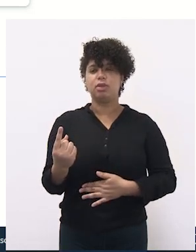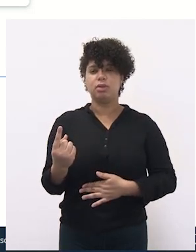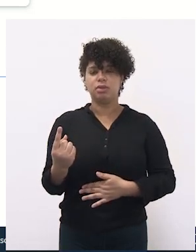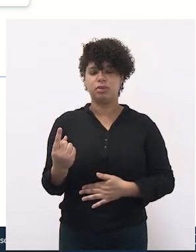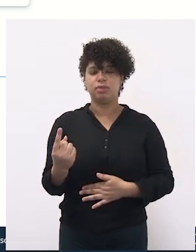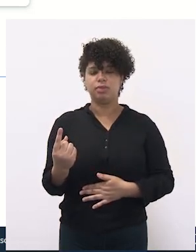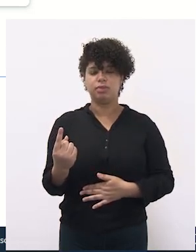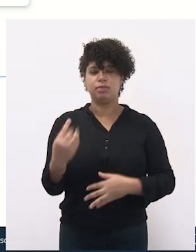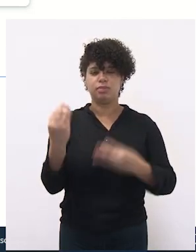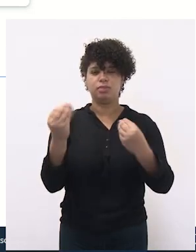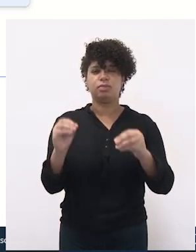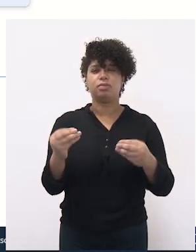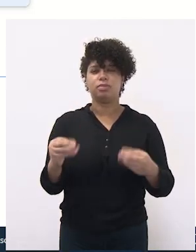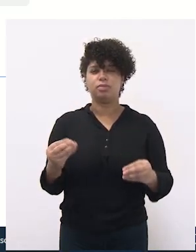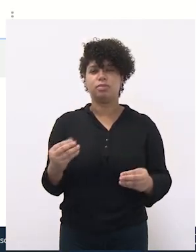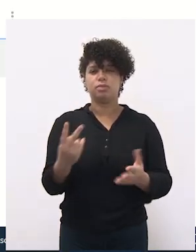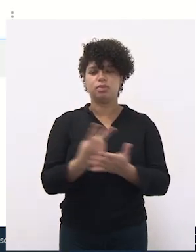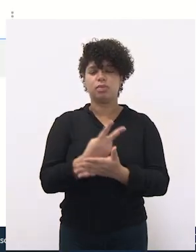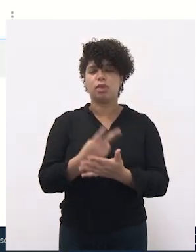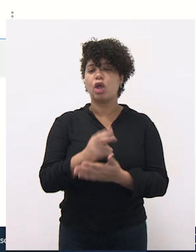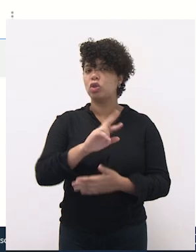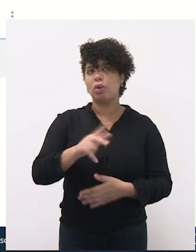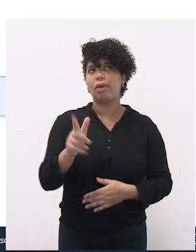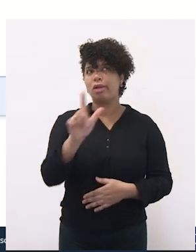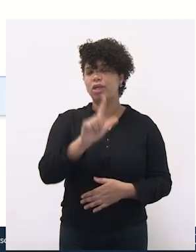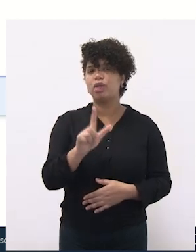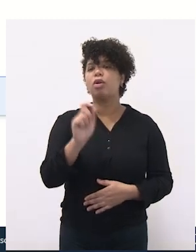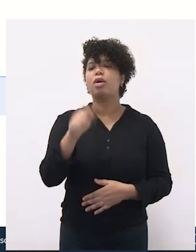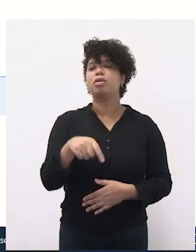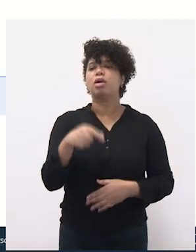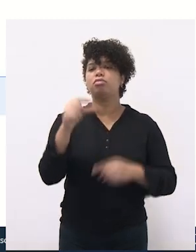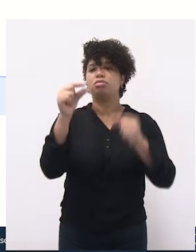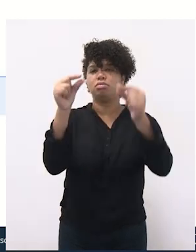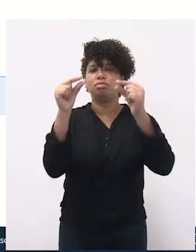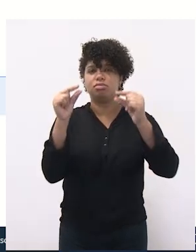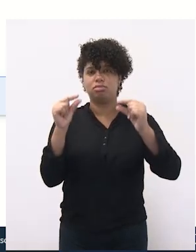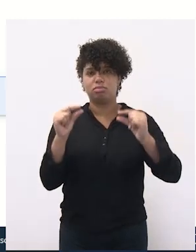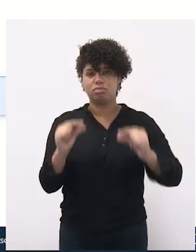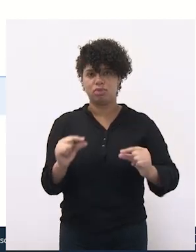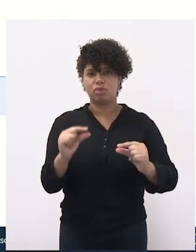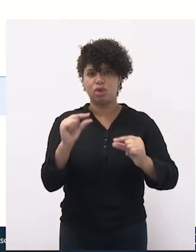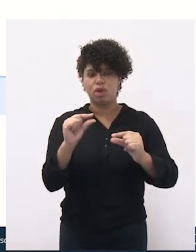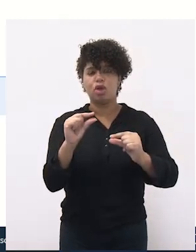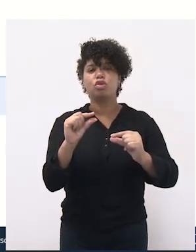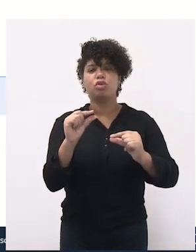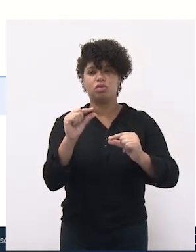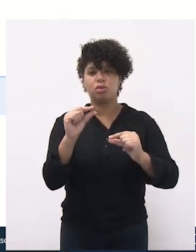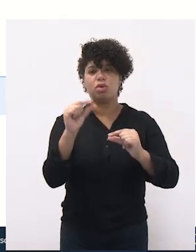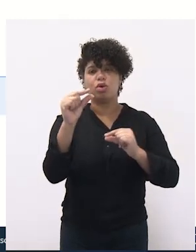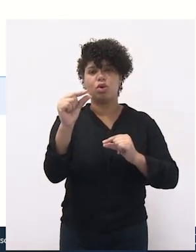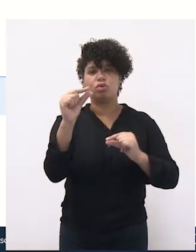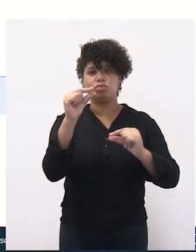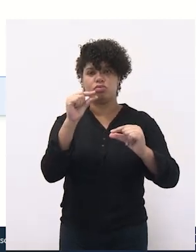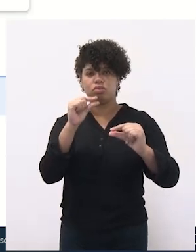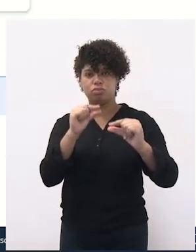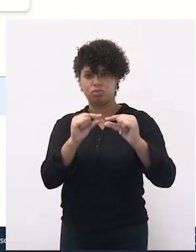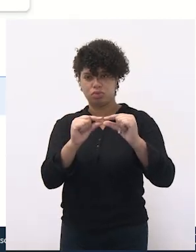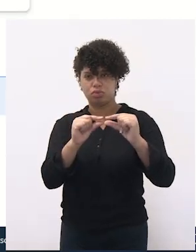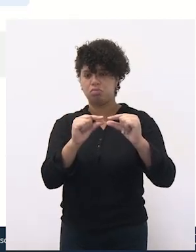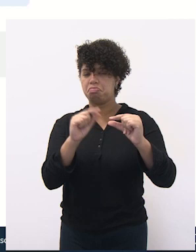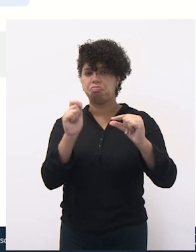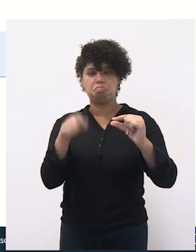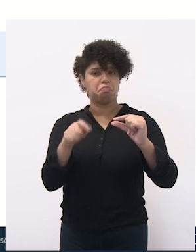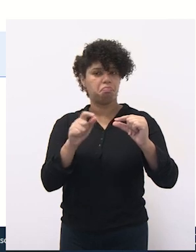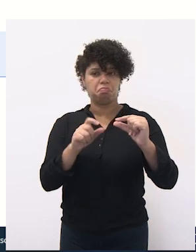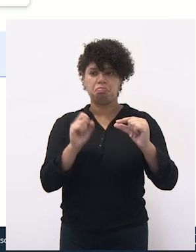não era literatura, mas é gramática. Então eu posso arrastar essa atividade para dentro de gramática sem problema